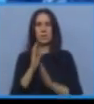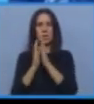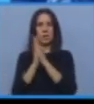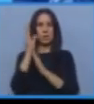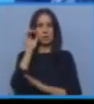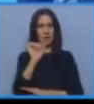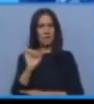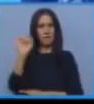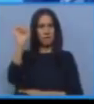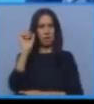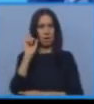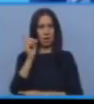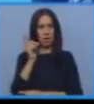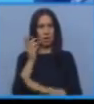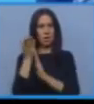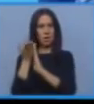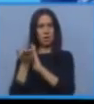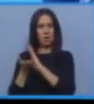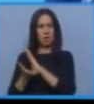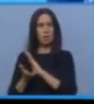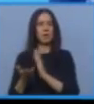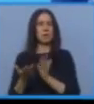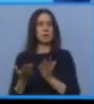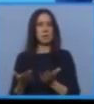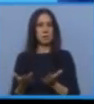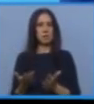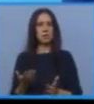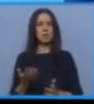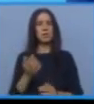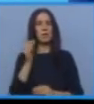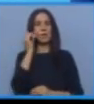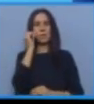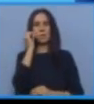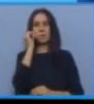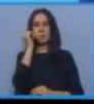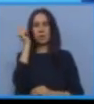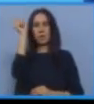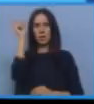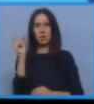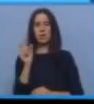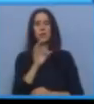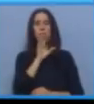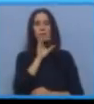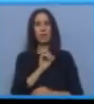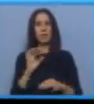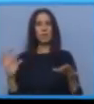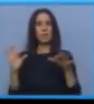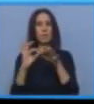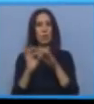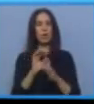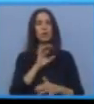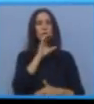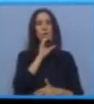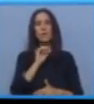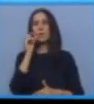Deus que liga o Pai com o Filho e o Filho com o